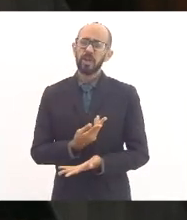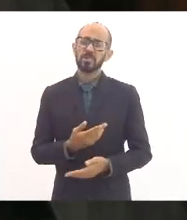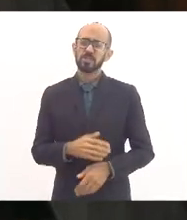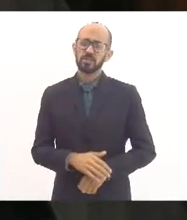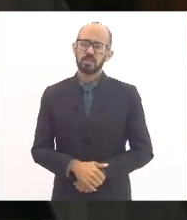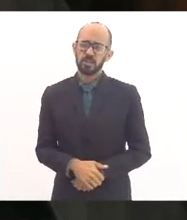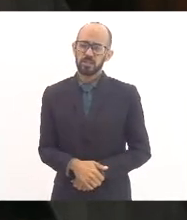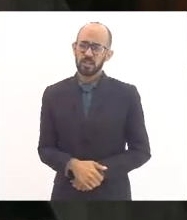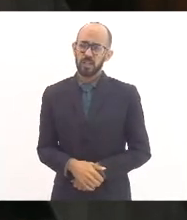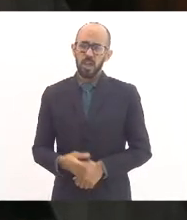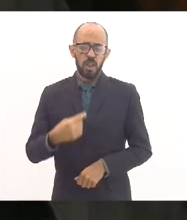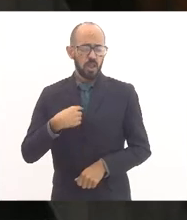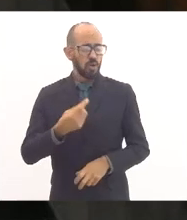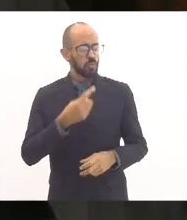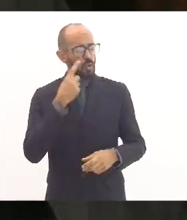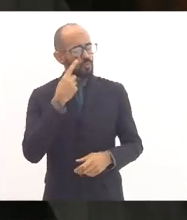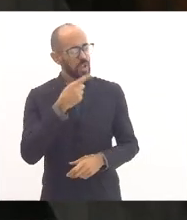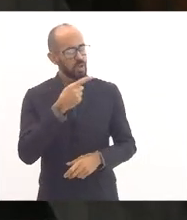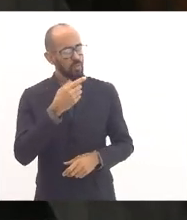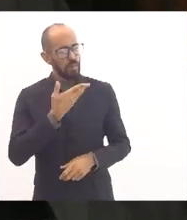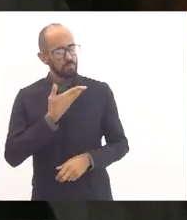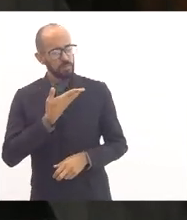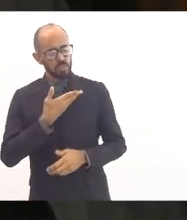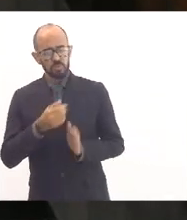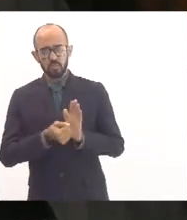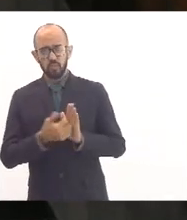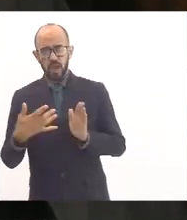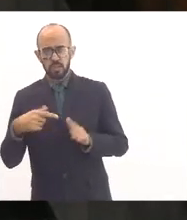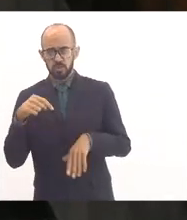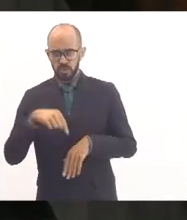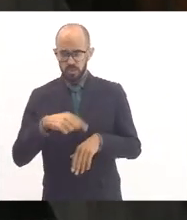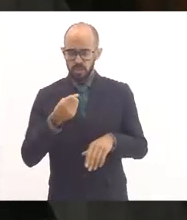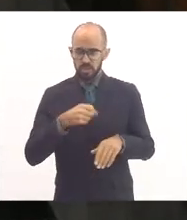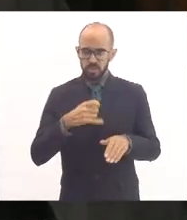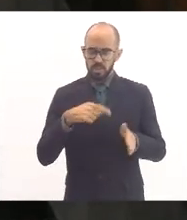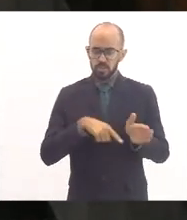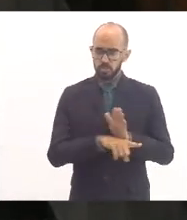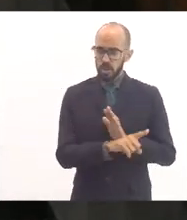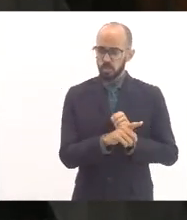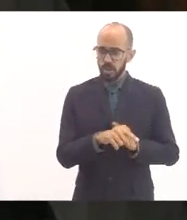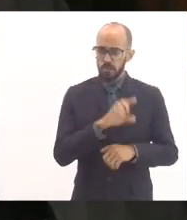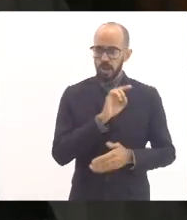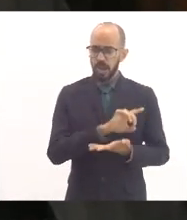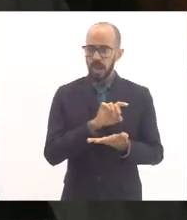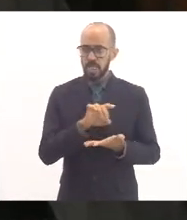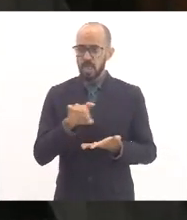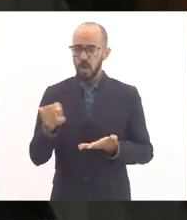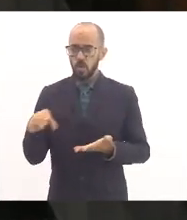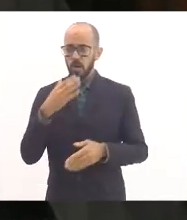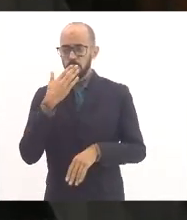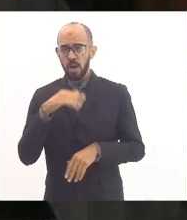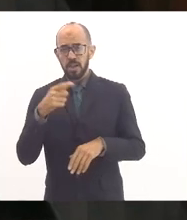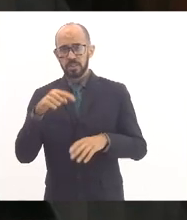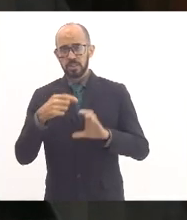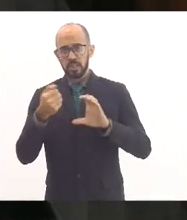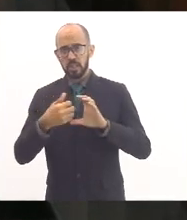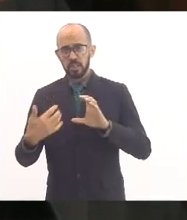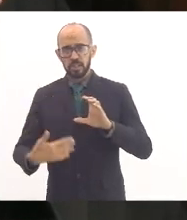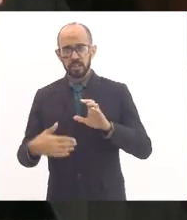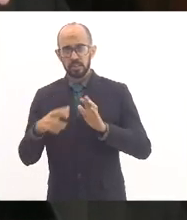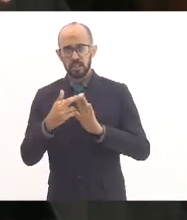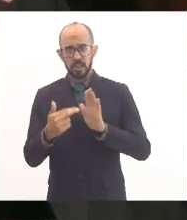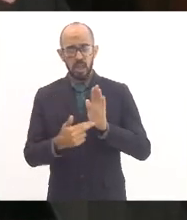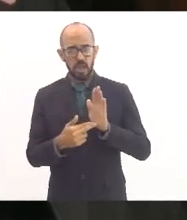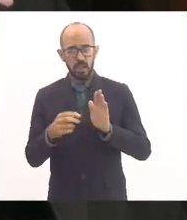tô vendo aqui diversos colegas isso nós formos perguntar a cada um deles Quais são os critérios que nos regem